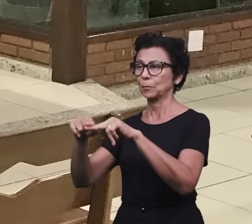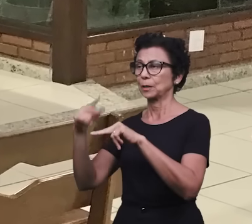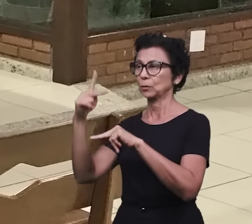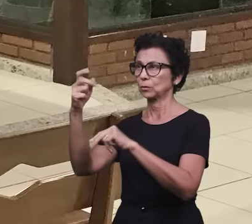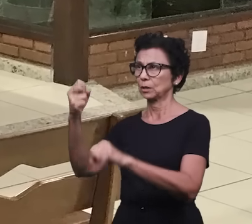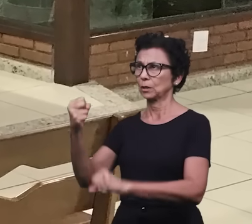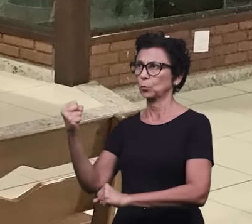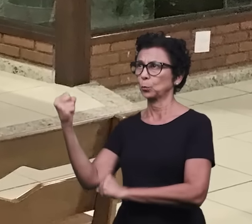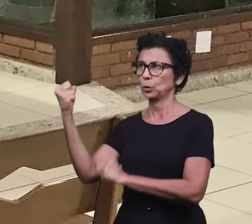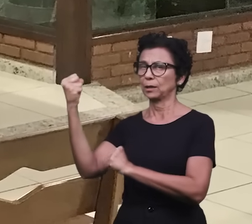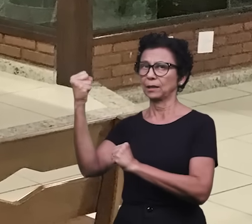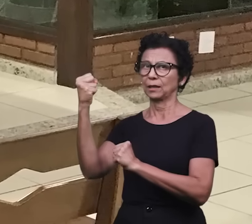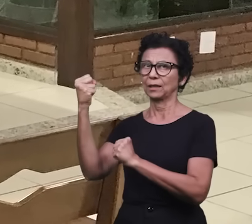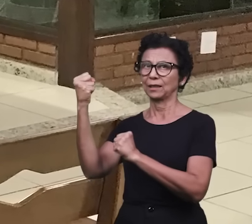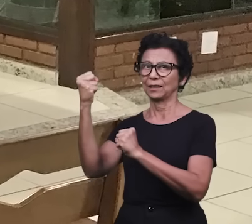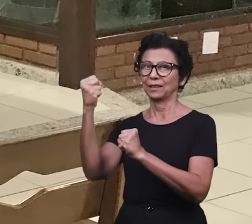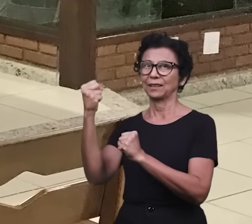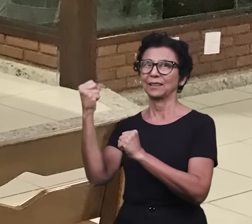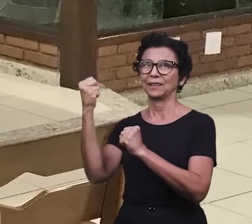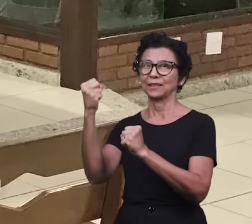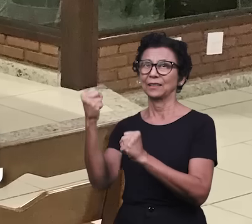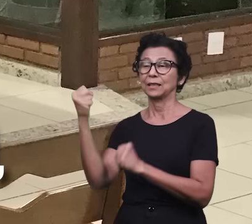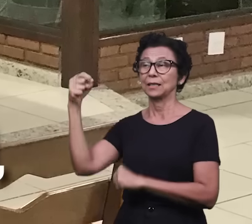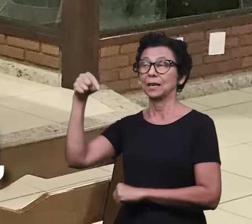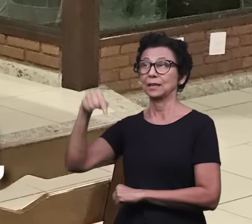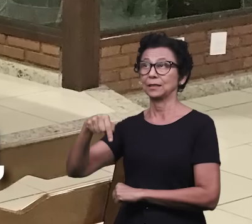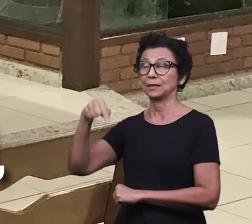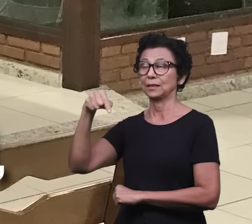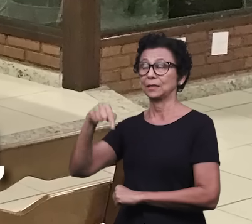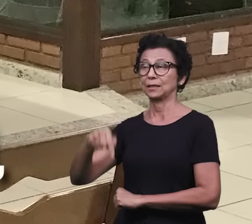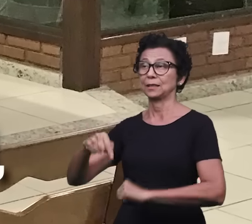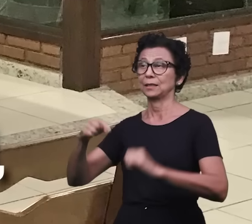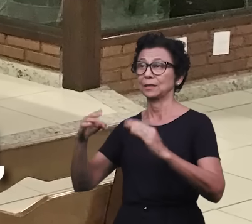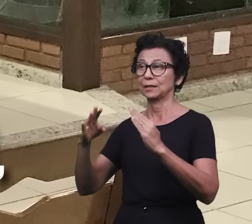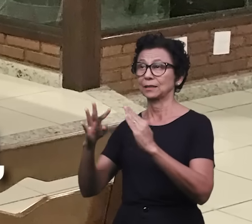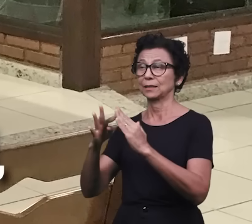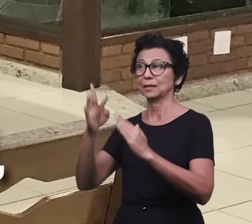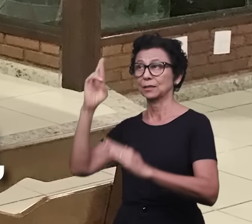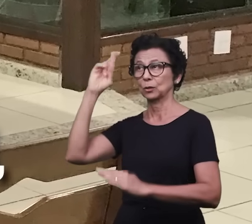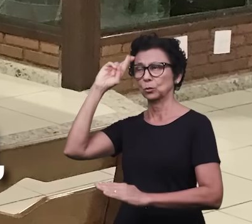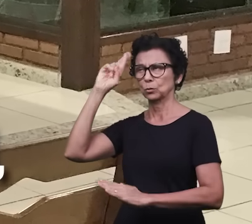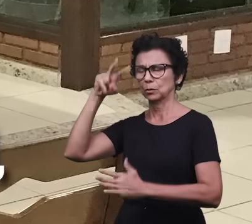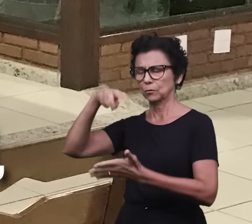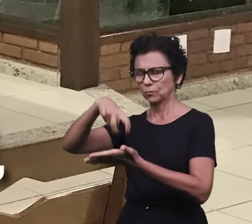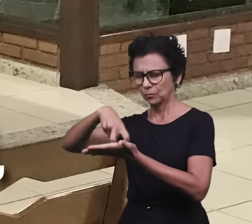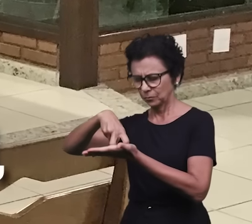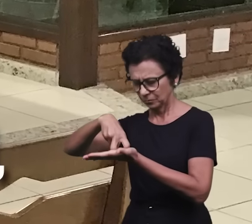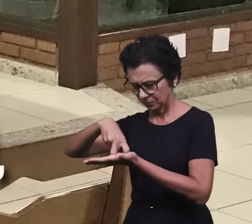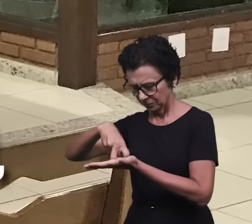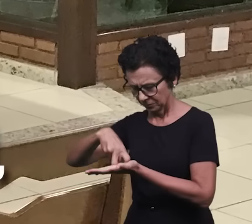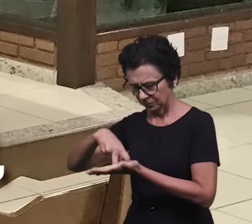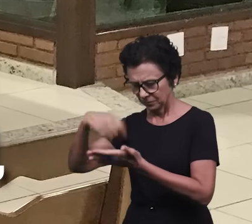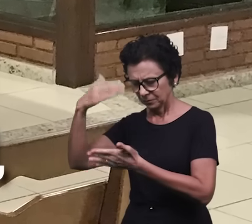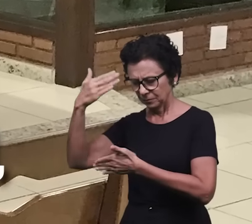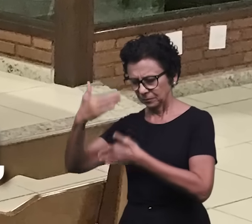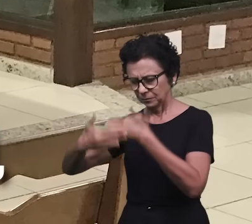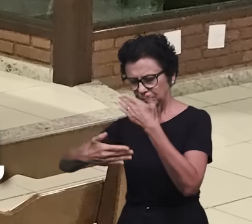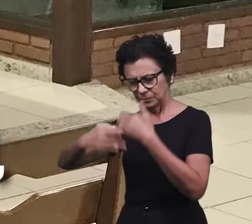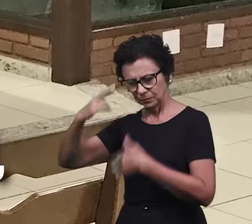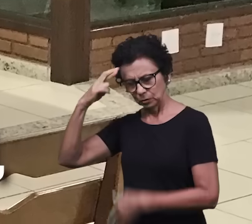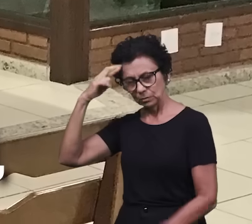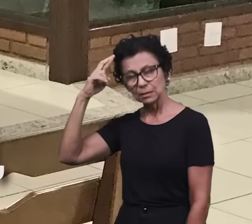grandeza, e em Teu templo me inclinarei perante Ti.